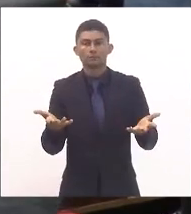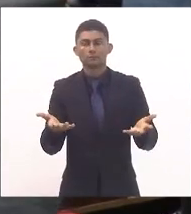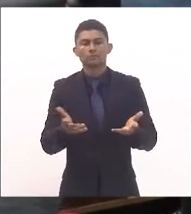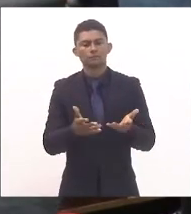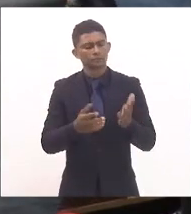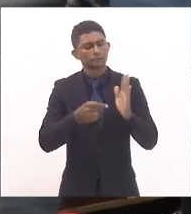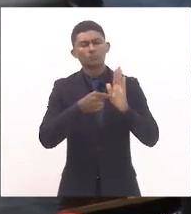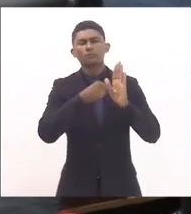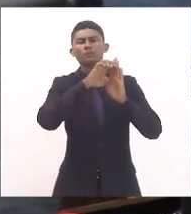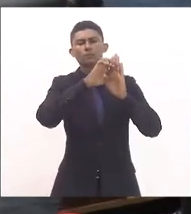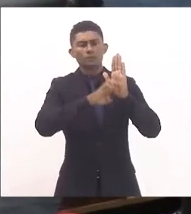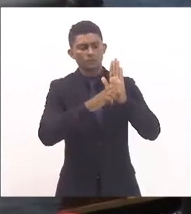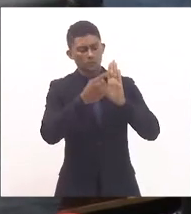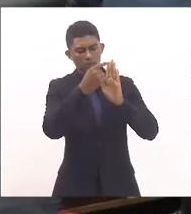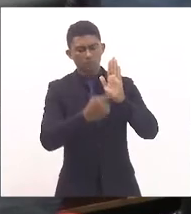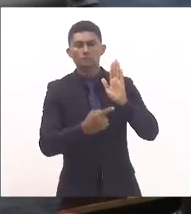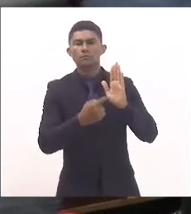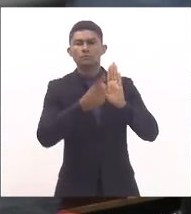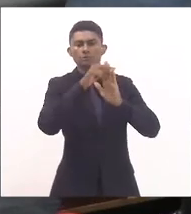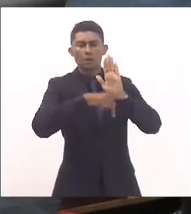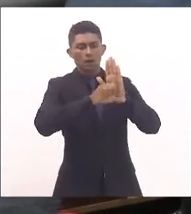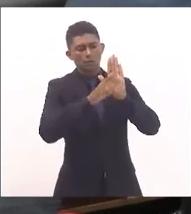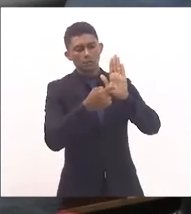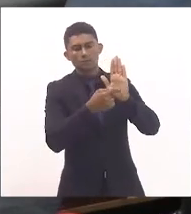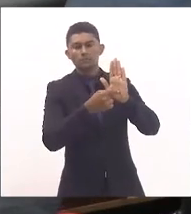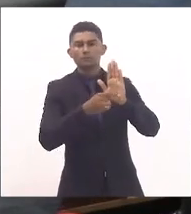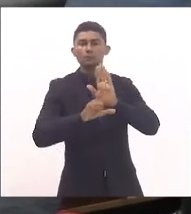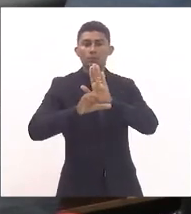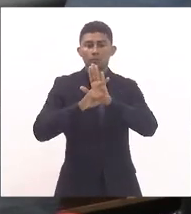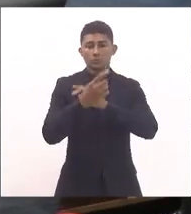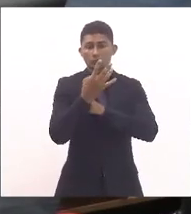das emendas de plenário ao projeto de lei que altera a Lei